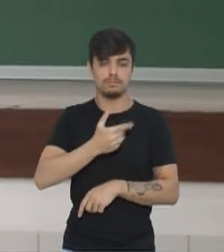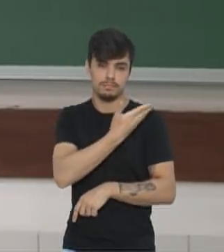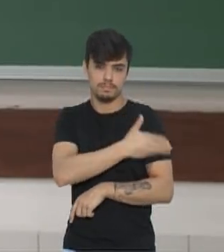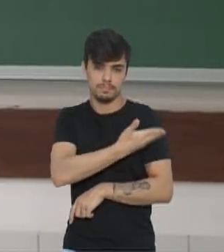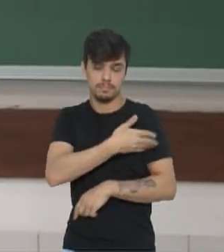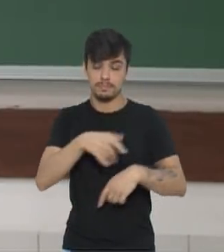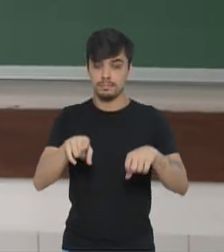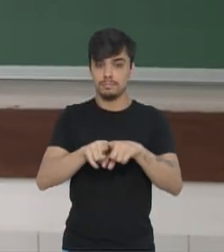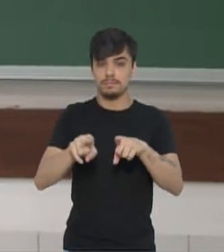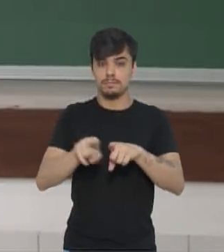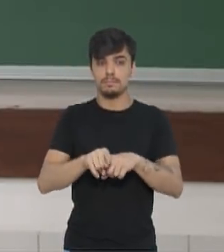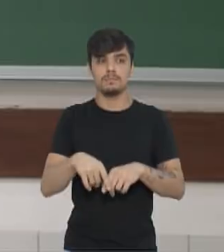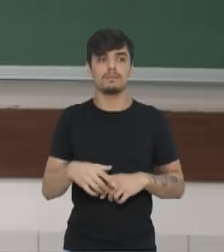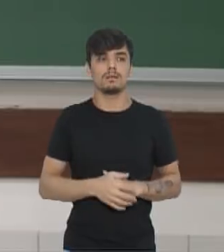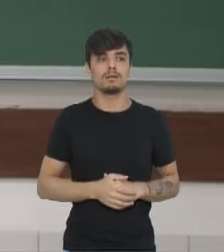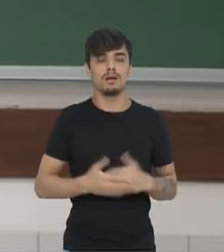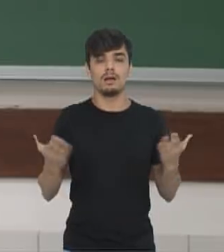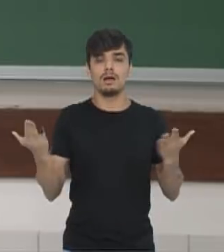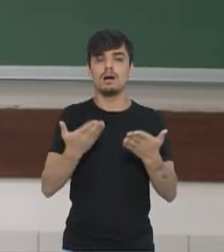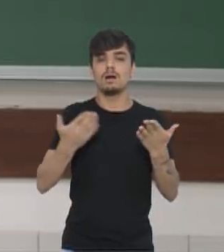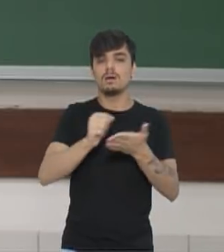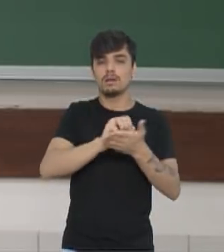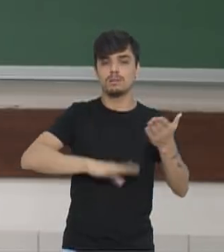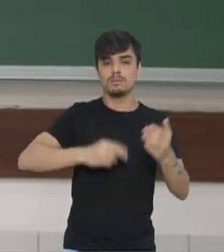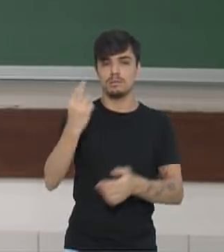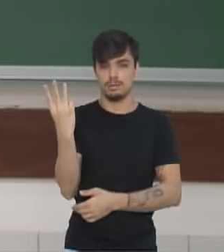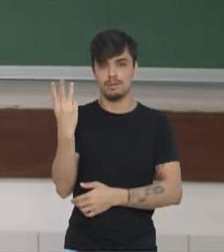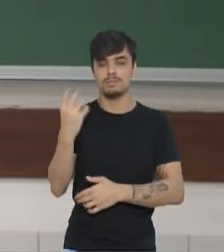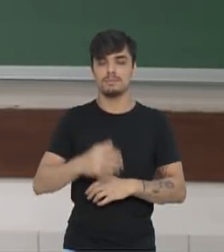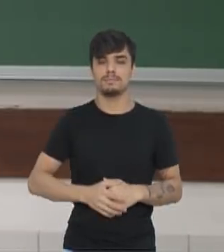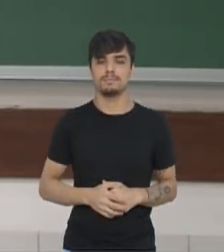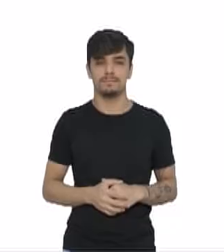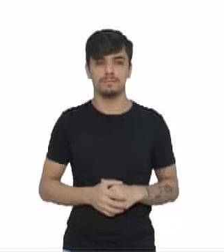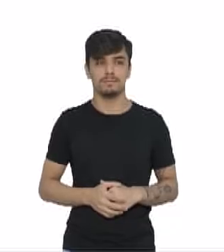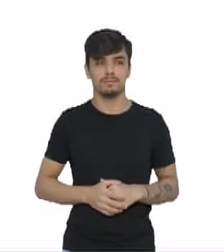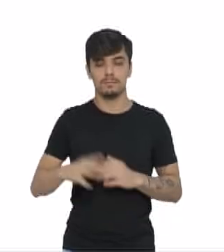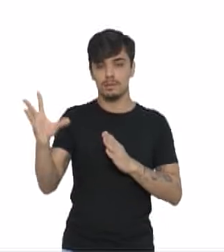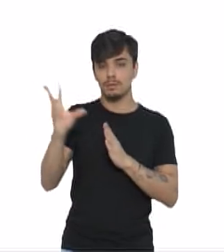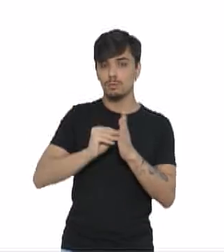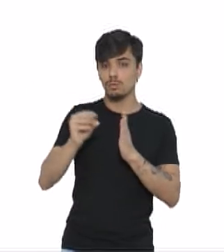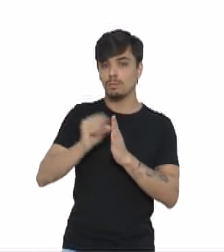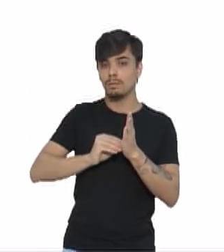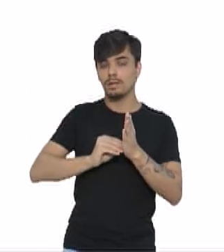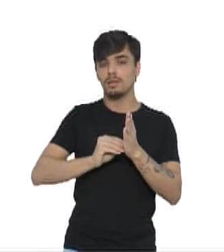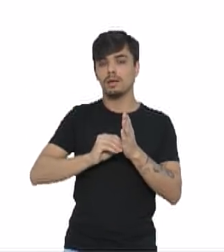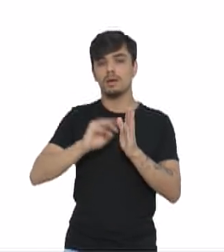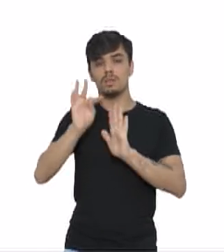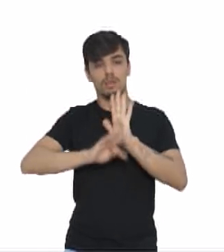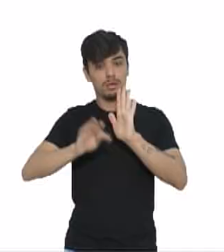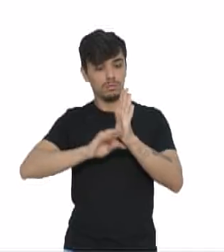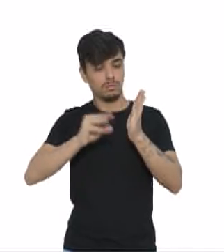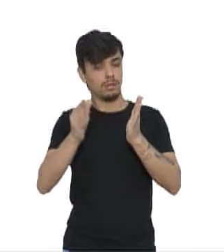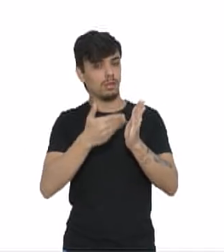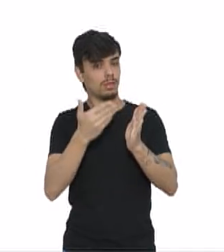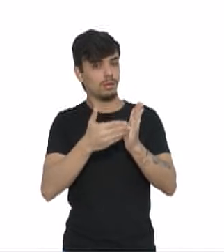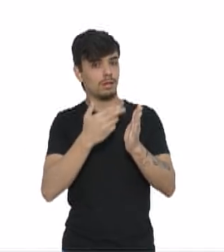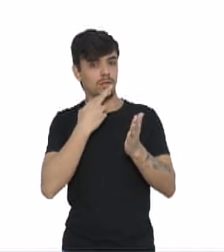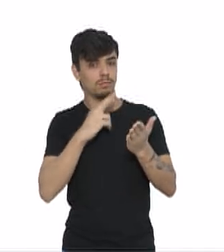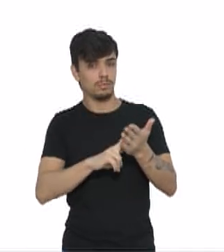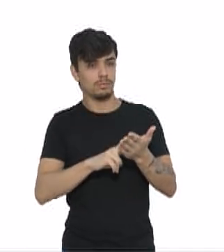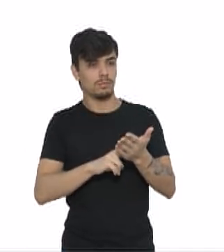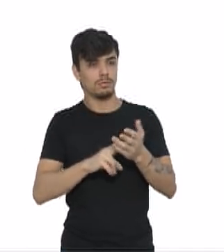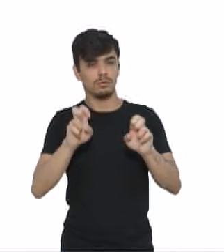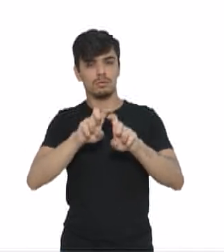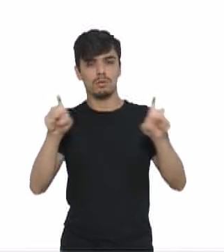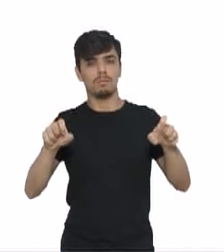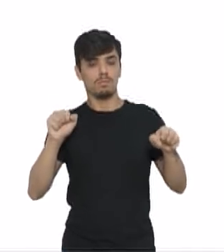hábitos. Certo? E vamos então para a nossa atividade número 3. Copie no caderno esse texto e responda. Sobre o processo de